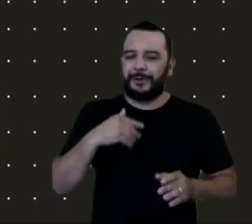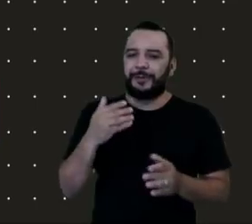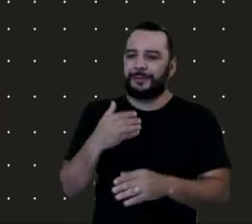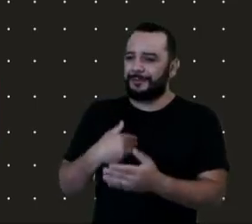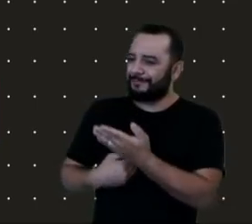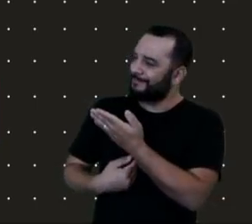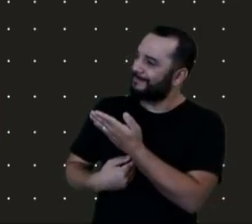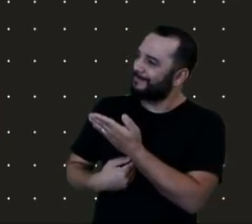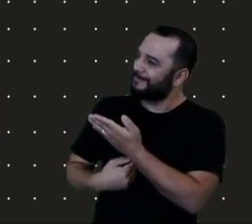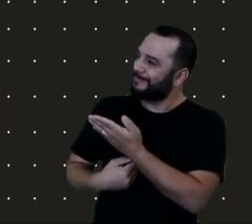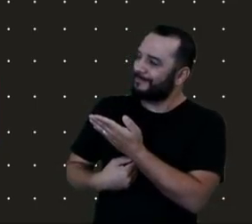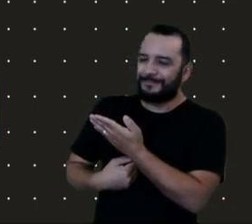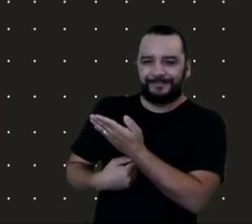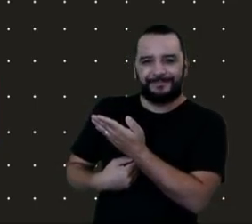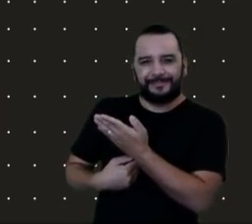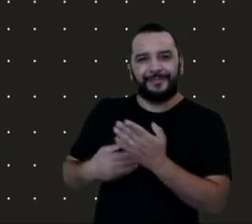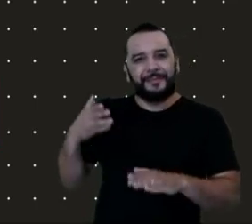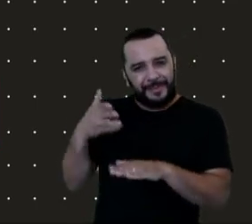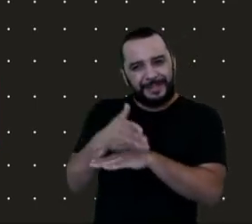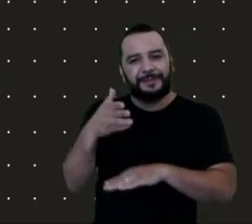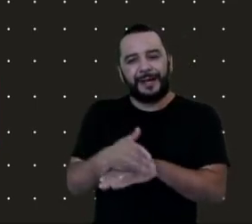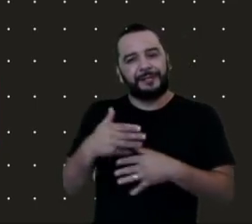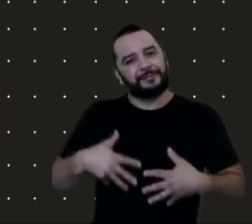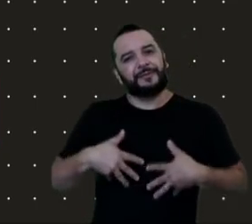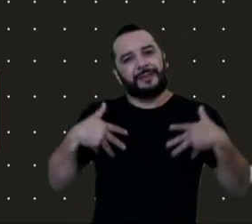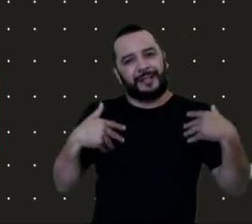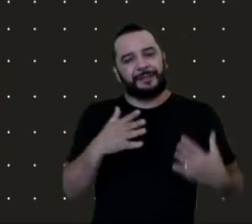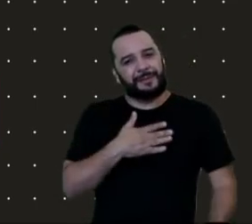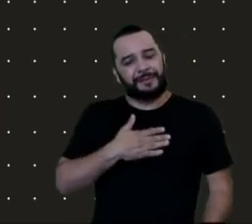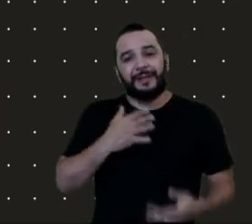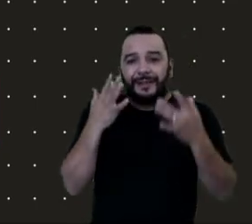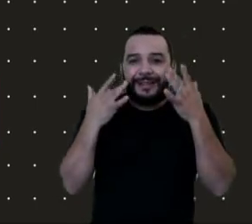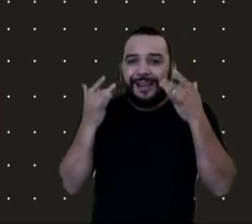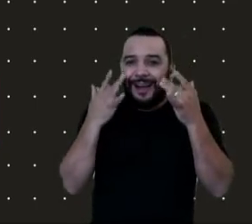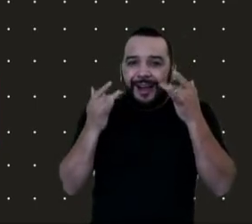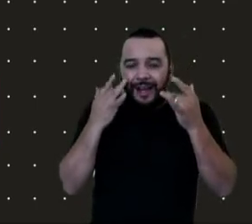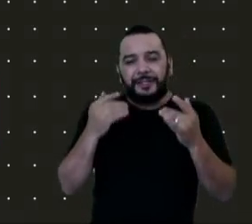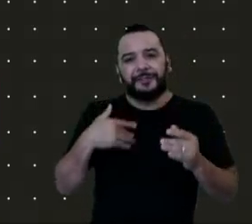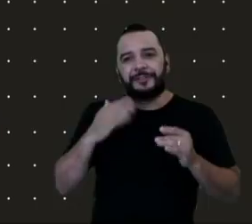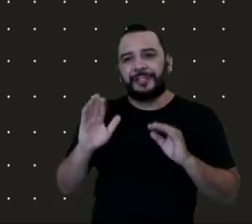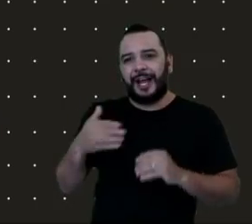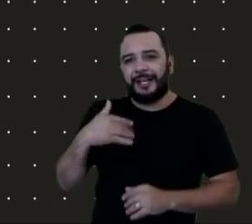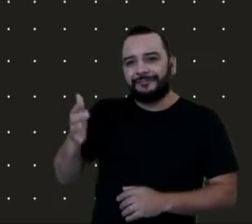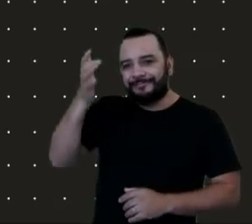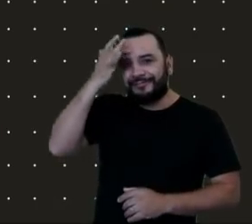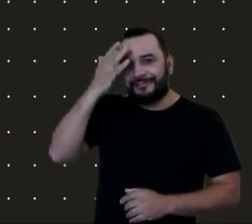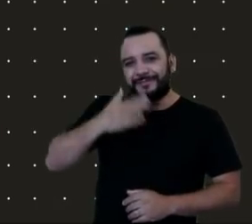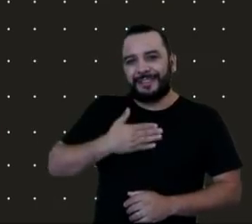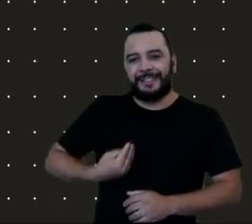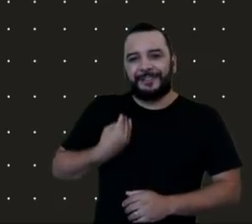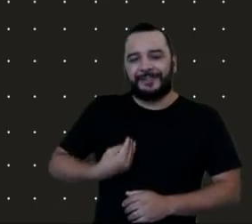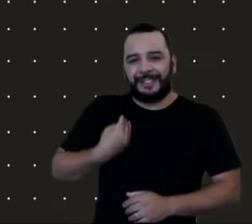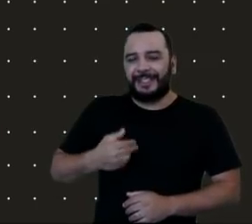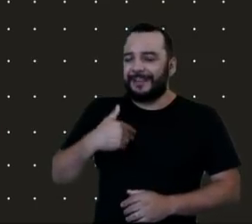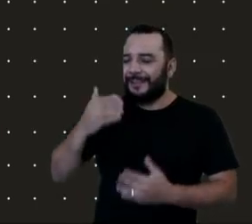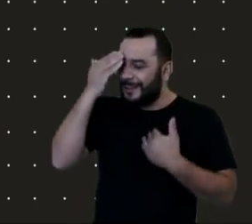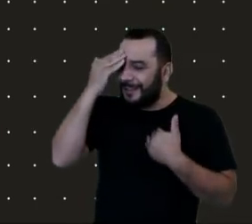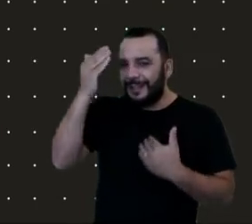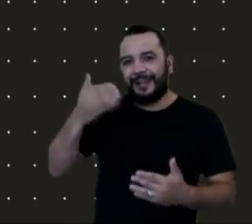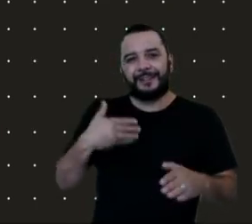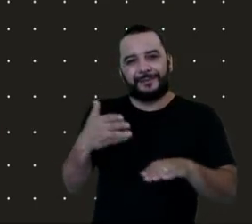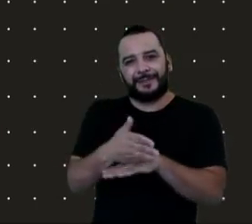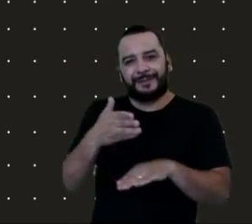espetáculo muito forte, intenso, que mesclava momentos dramáticos com humor, E era um